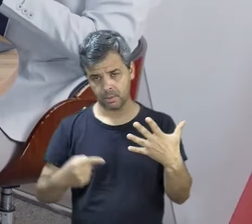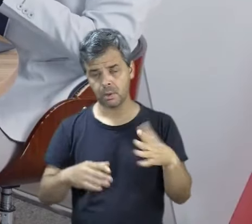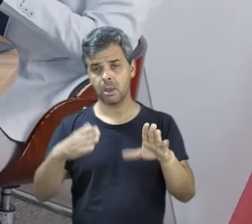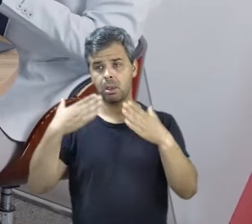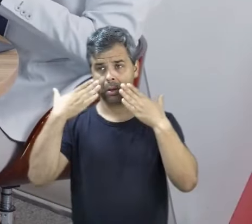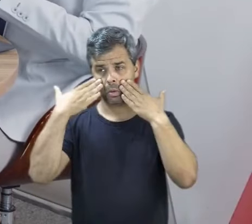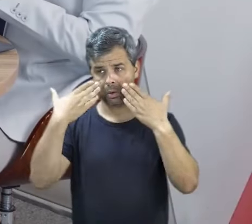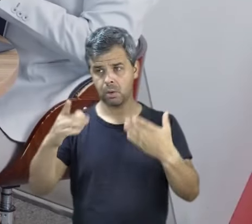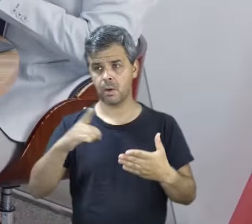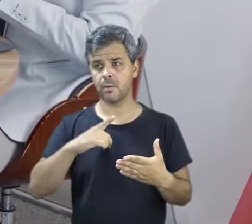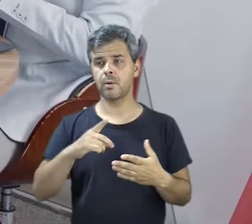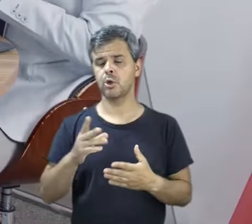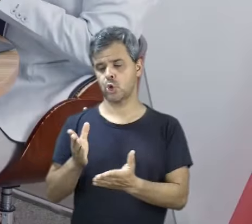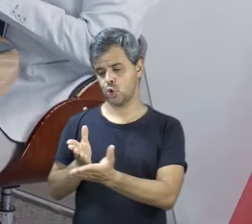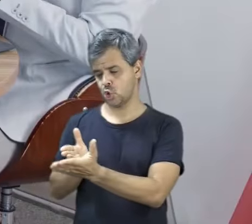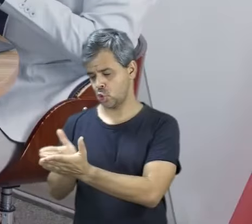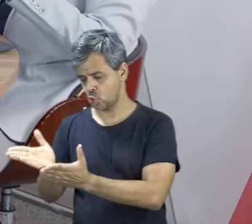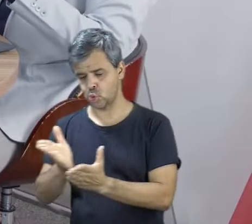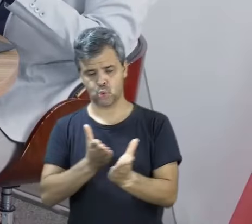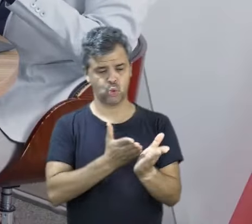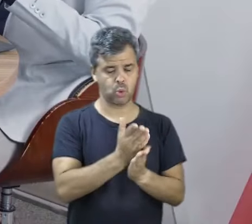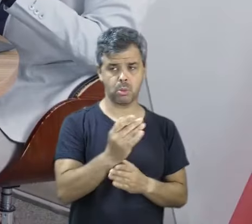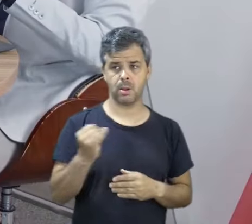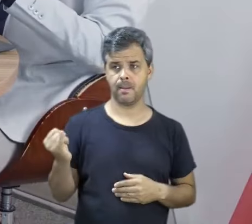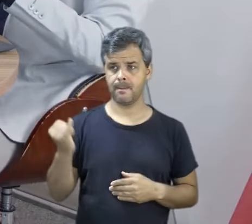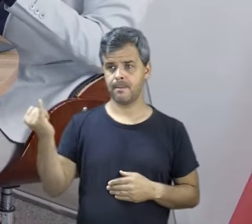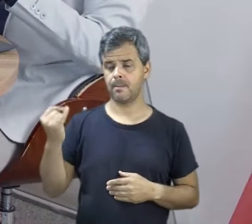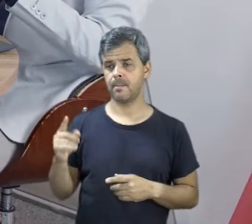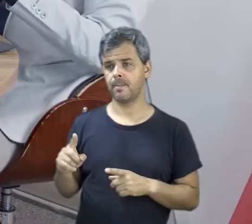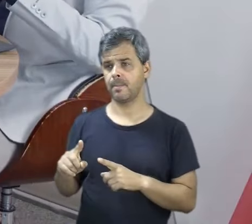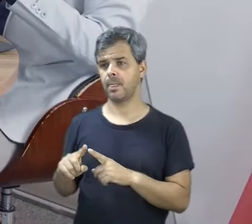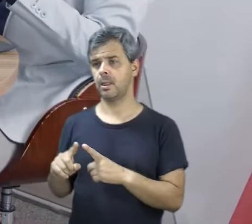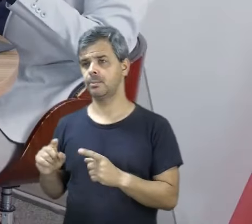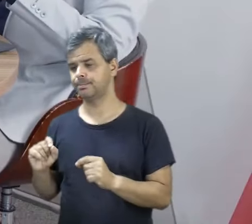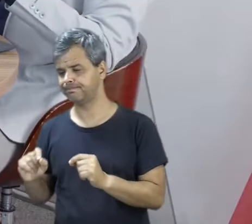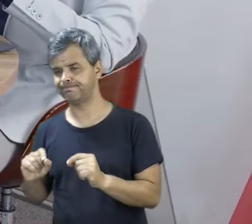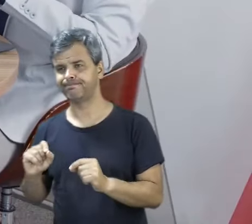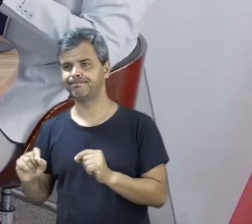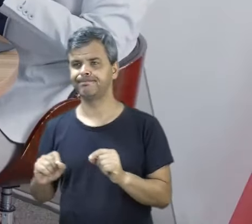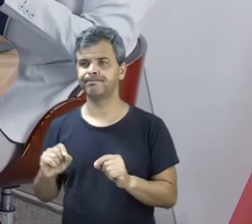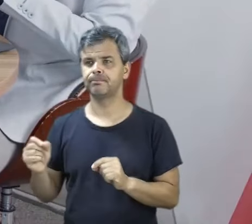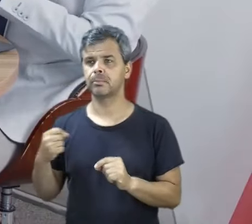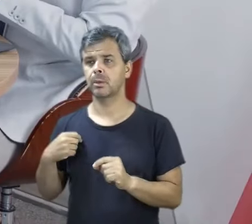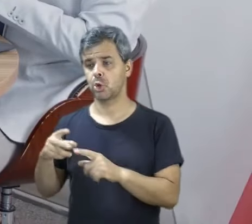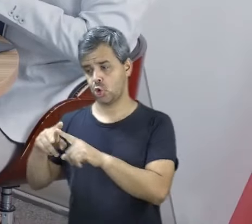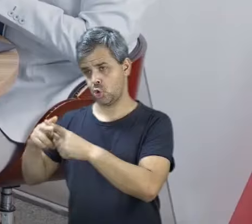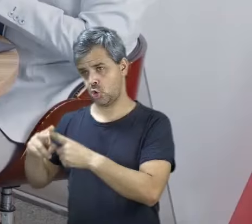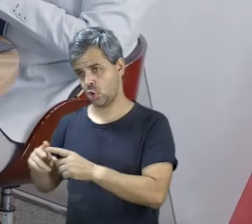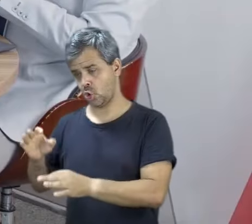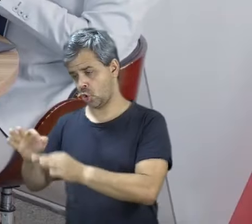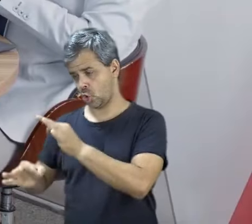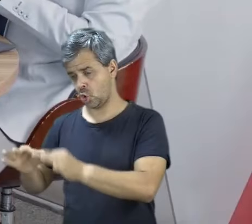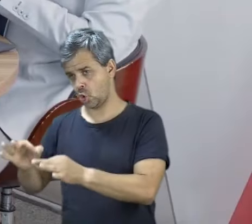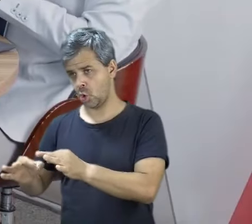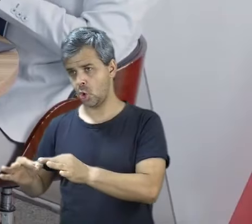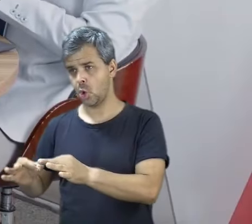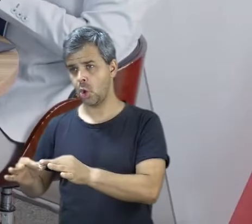apresentadas. Teve duas, né, mais importantes, que seria reparação e justiça